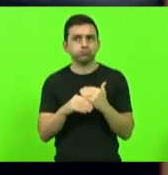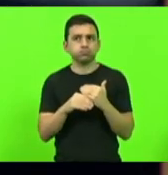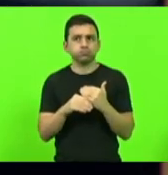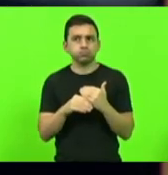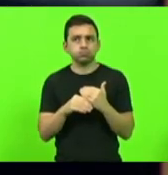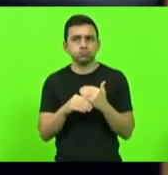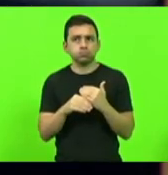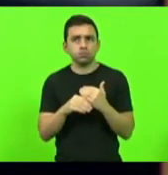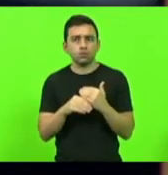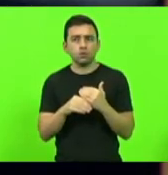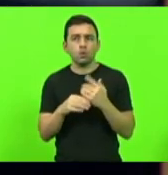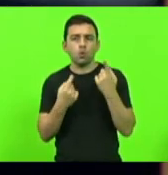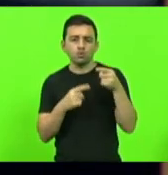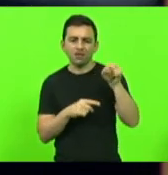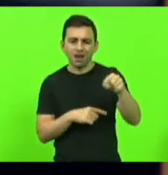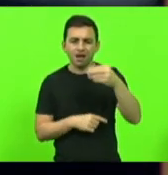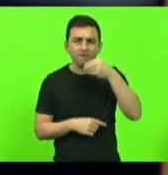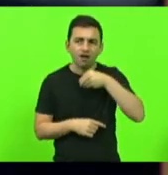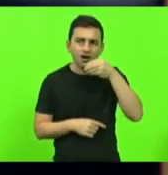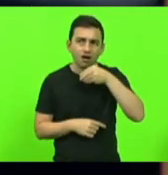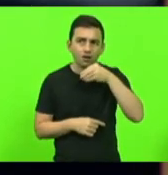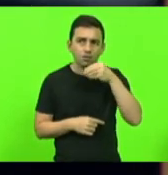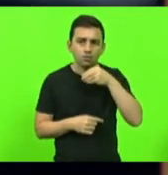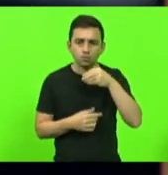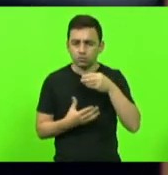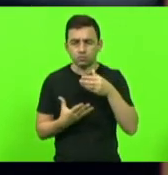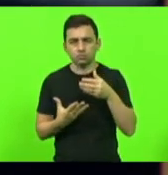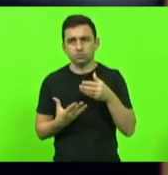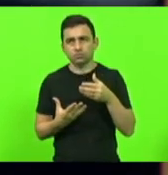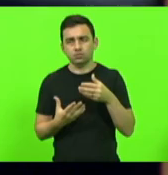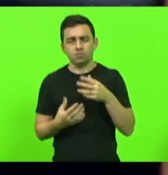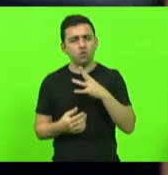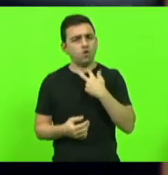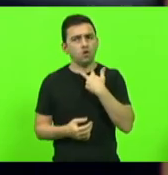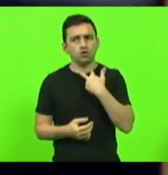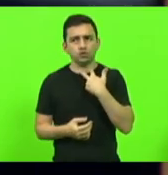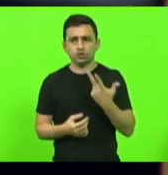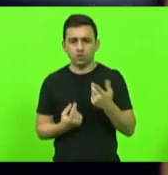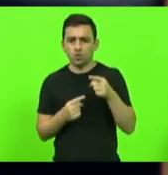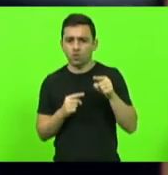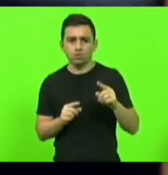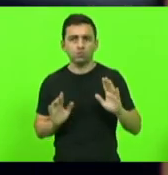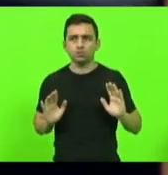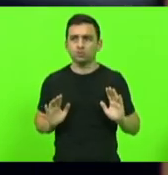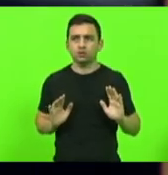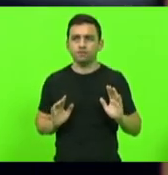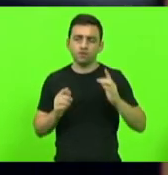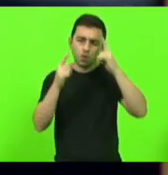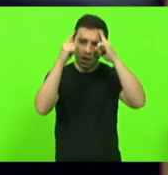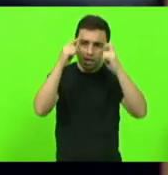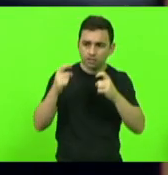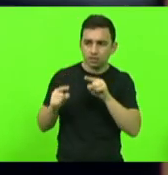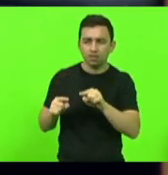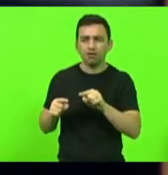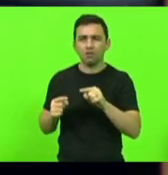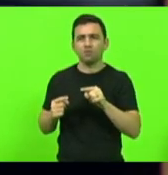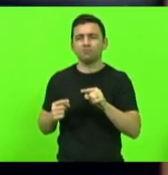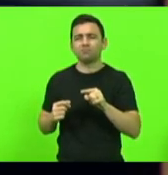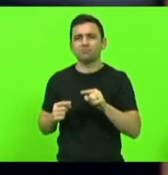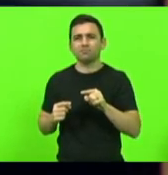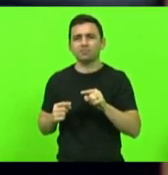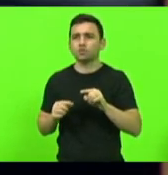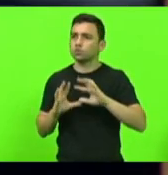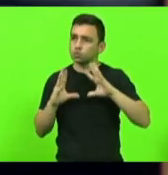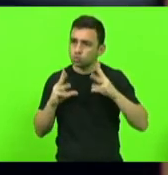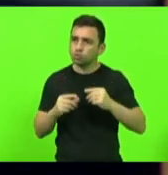contra a vulnerabilidade, contra as discriminações, contra as violências. É fato, toda